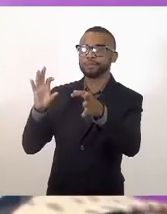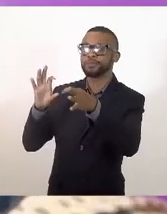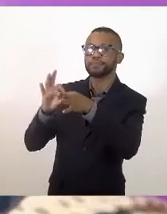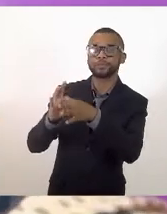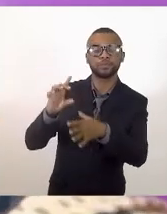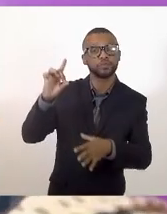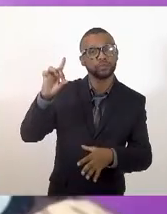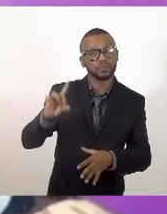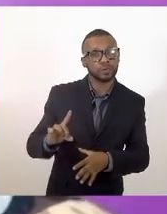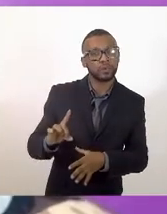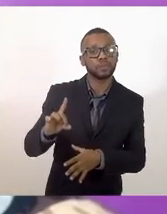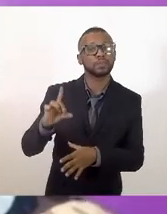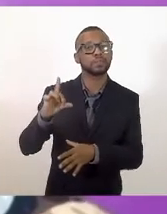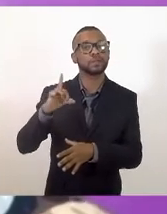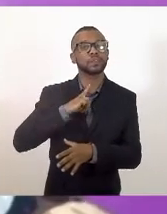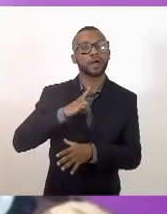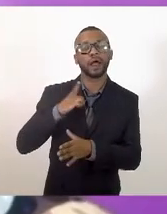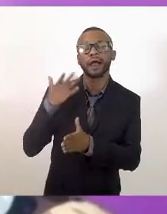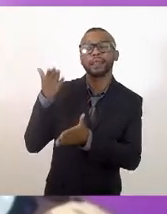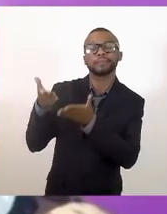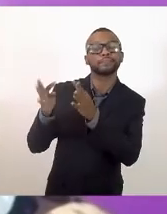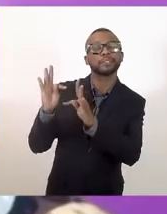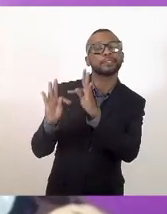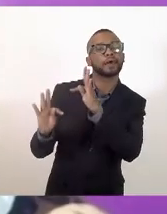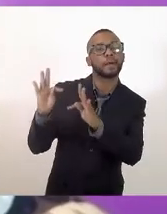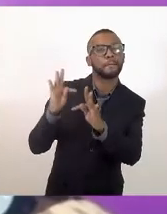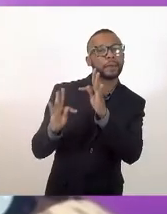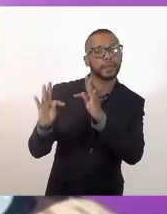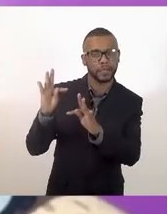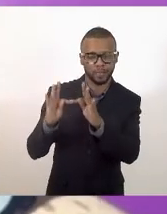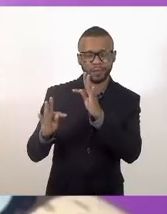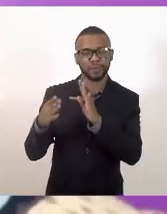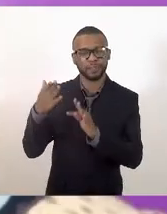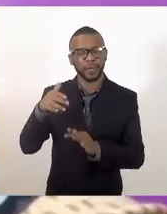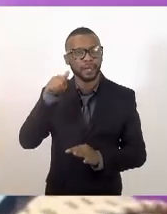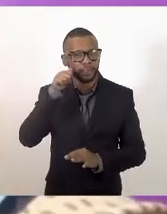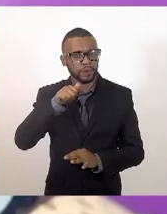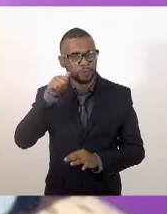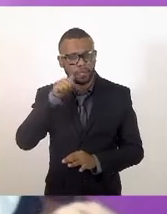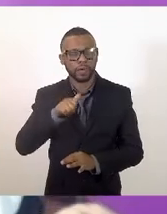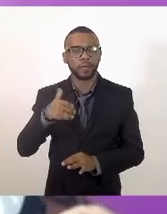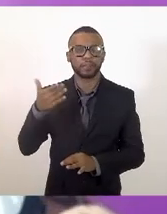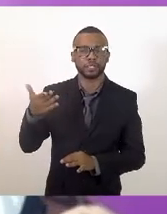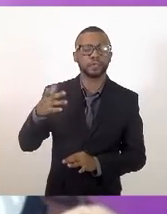fazer fisioterapia às mulheres que são aí,